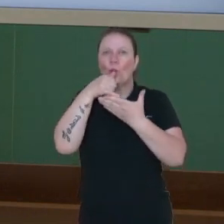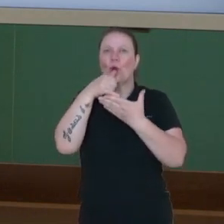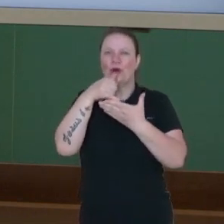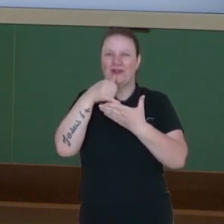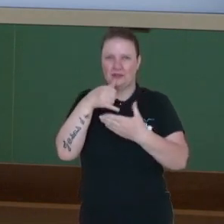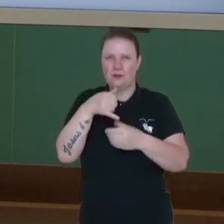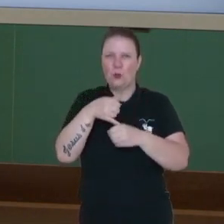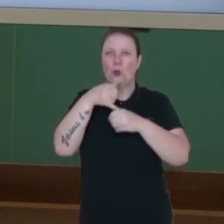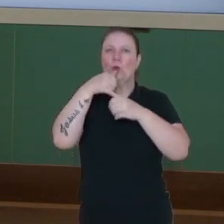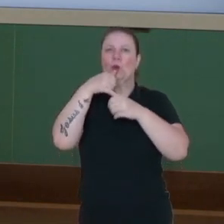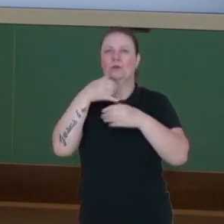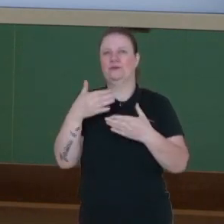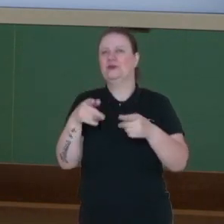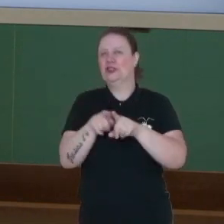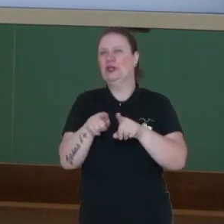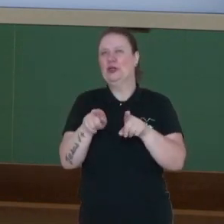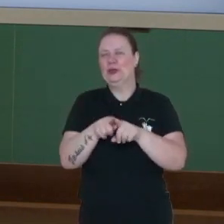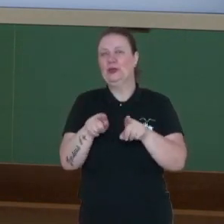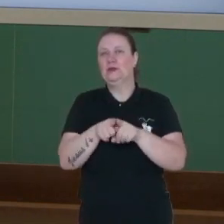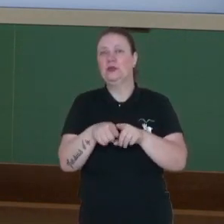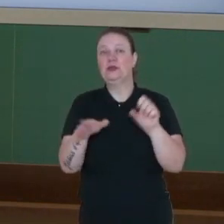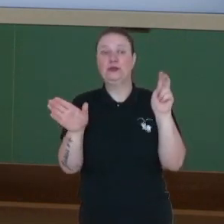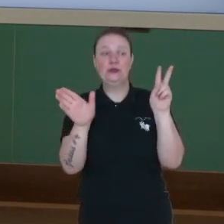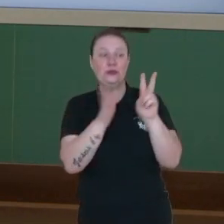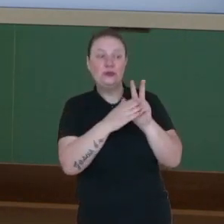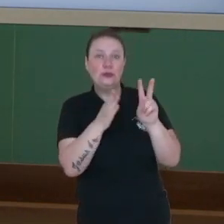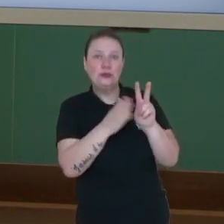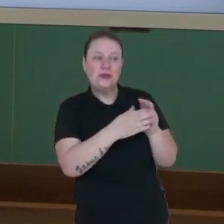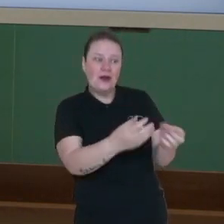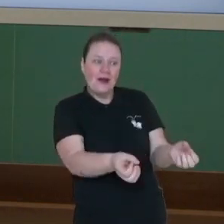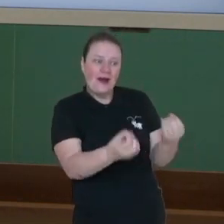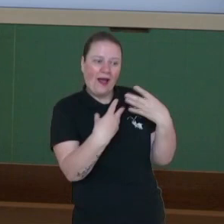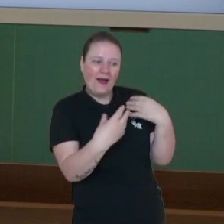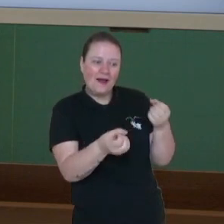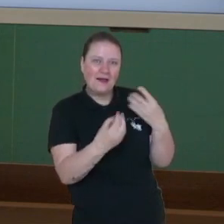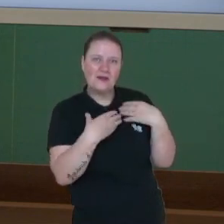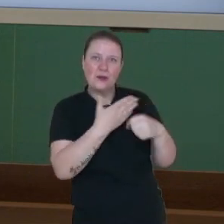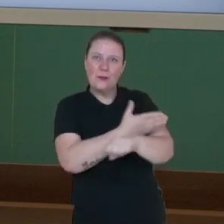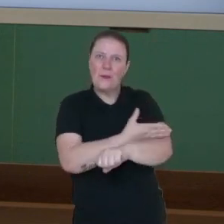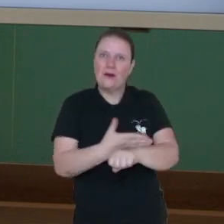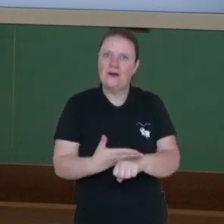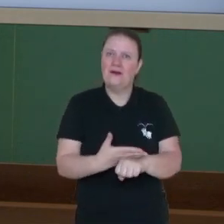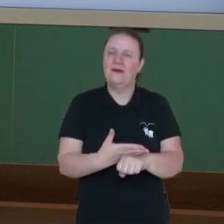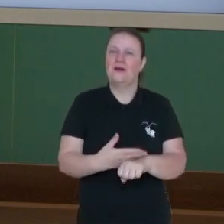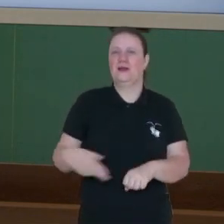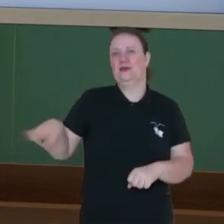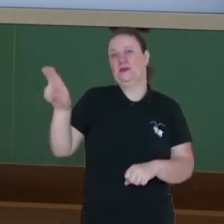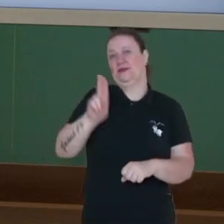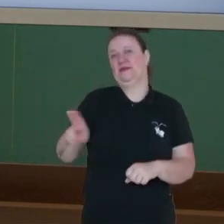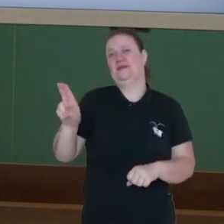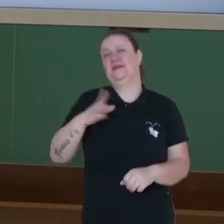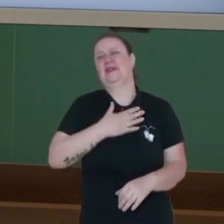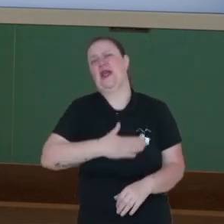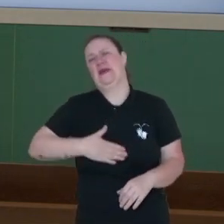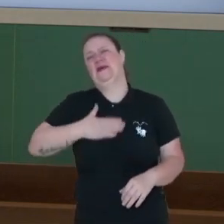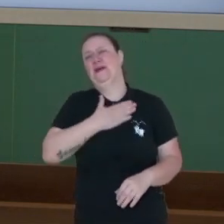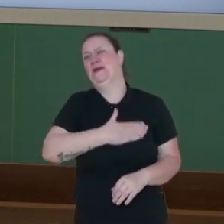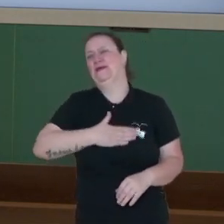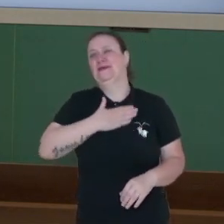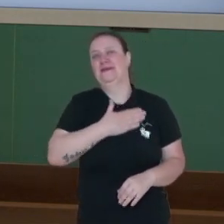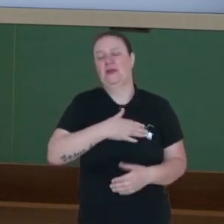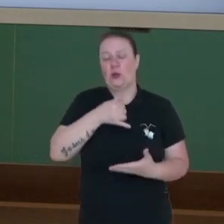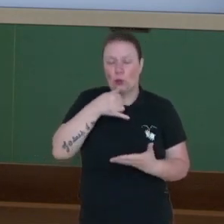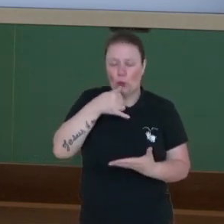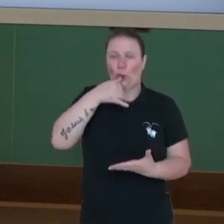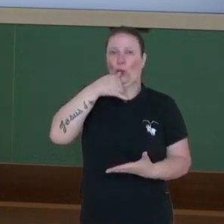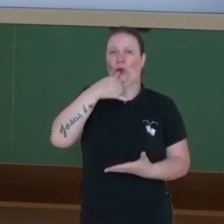E foram os índios que ensinaram o homem branco a usar e gostar da erva mate. Por